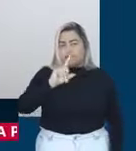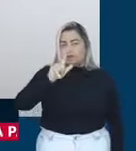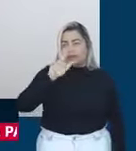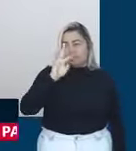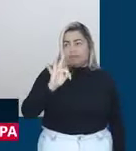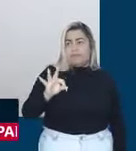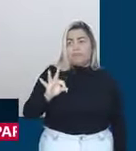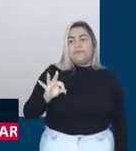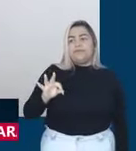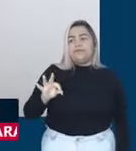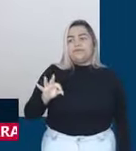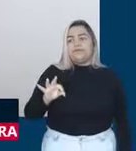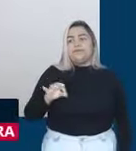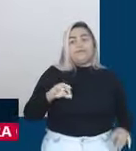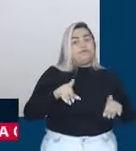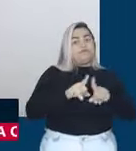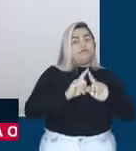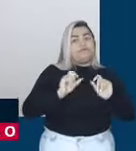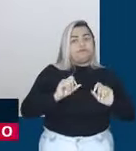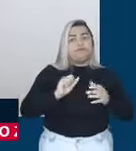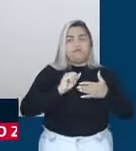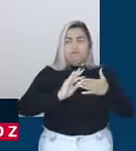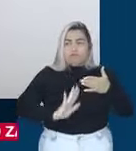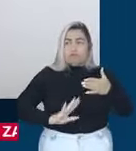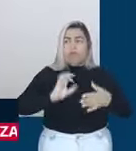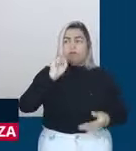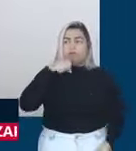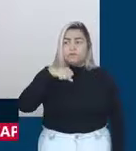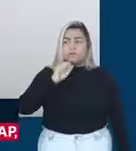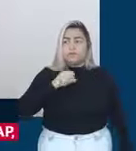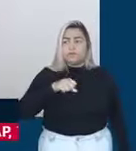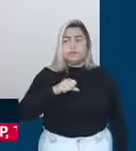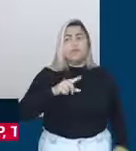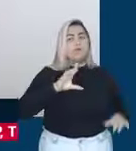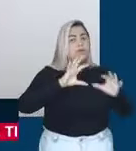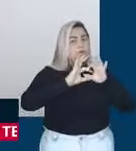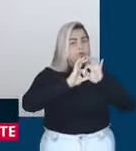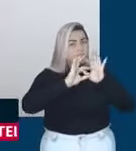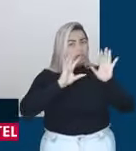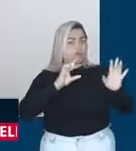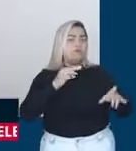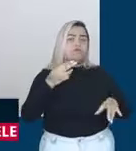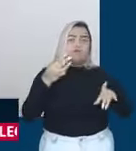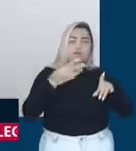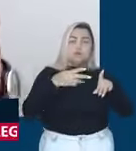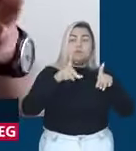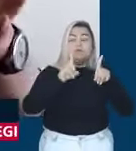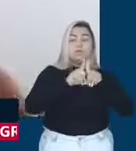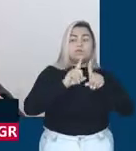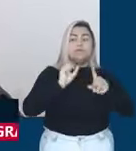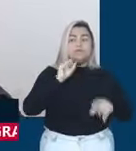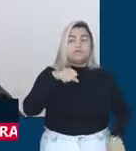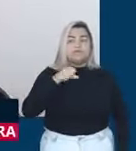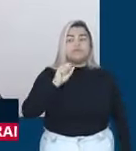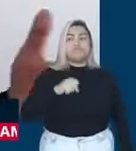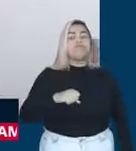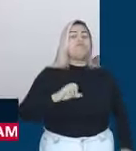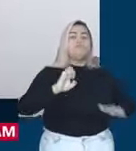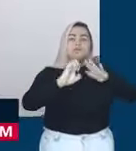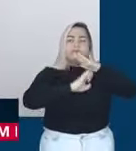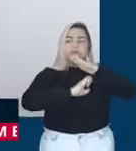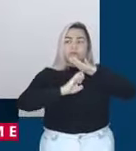eles permitiram a terceirização da atividade fim. Quando eles permitem a terceirização da atividade fim, a empresa